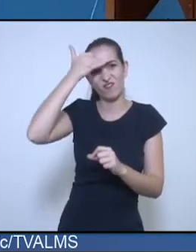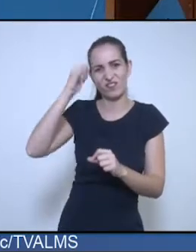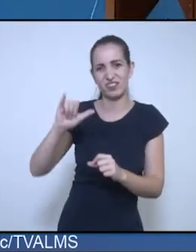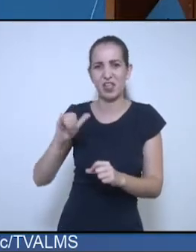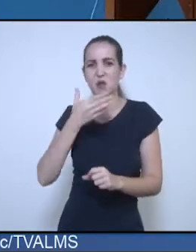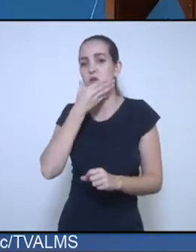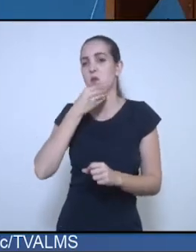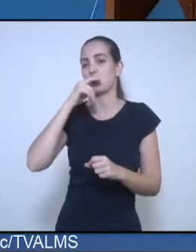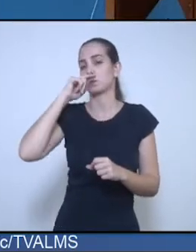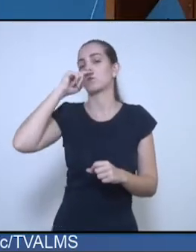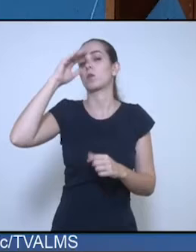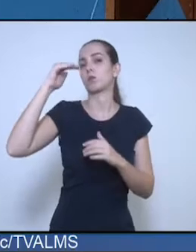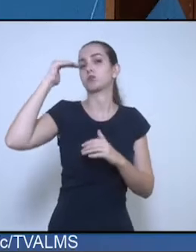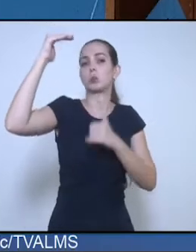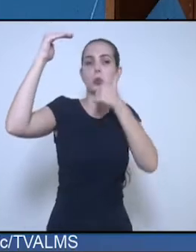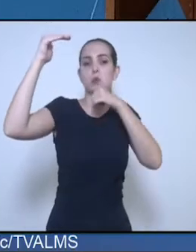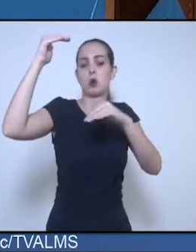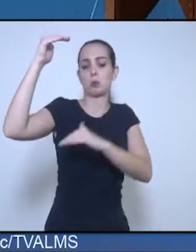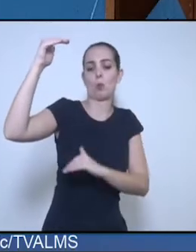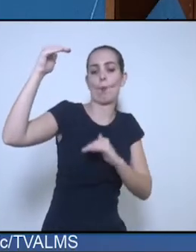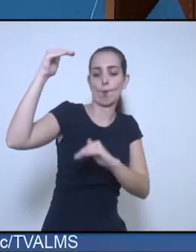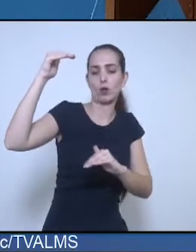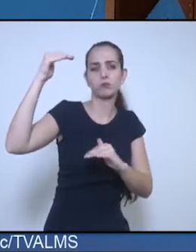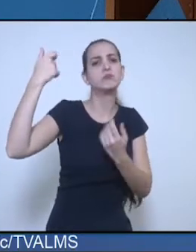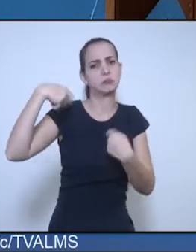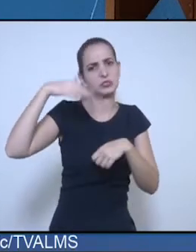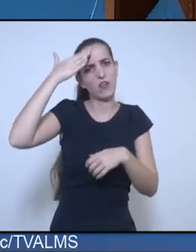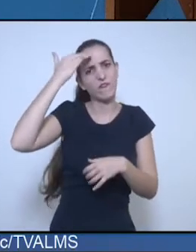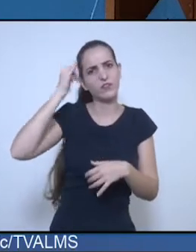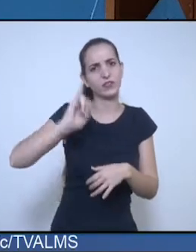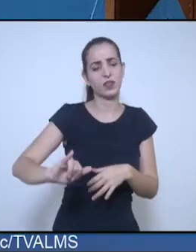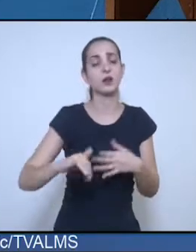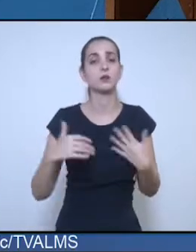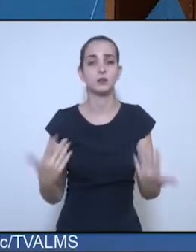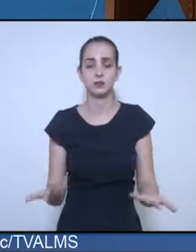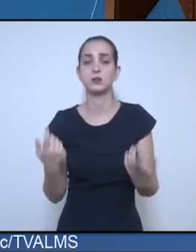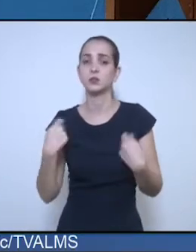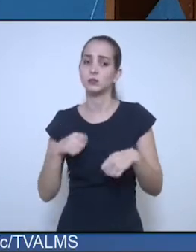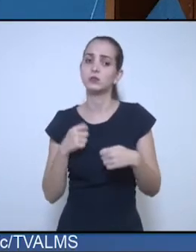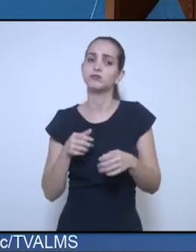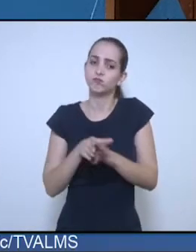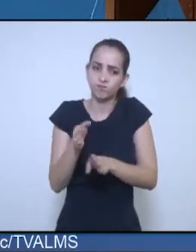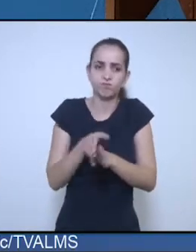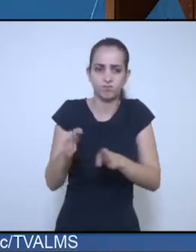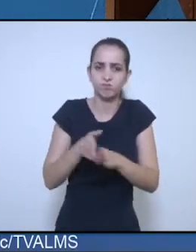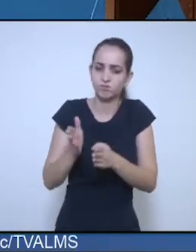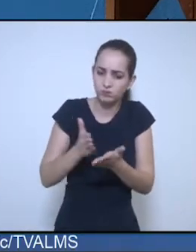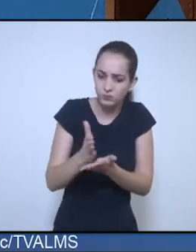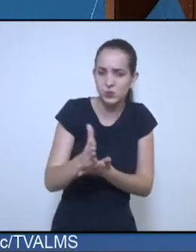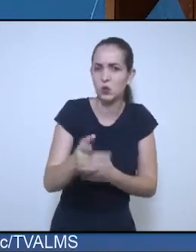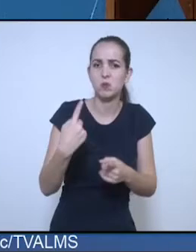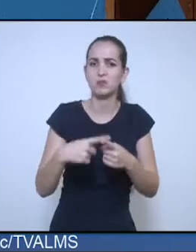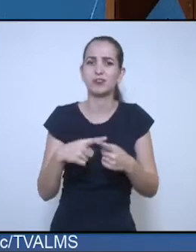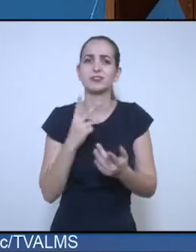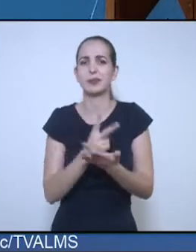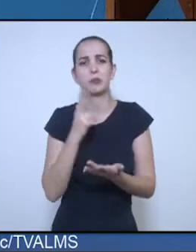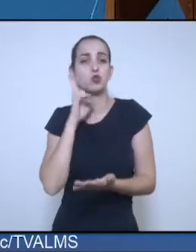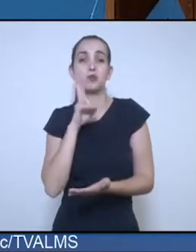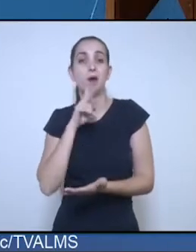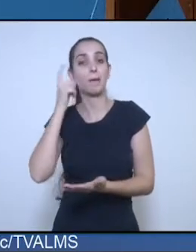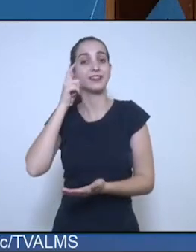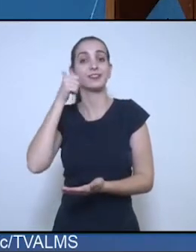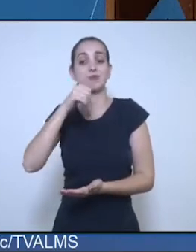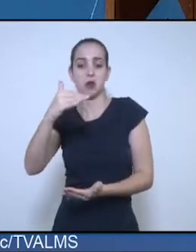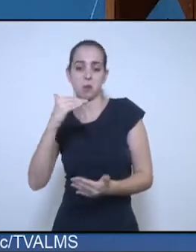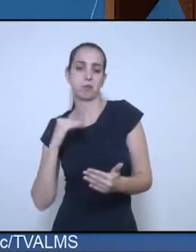em determinadas localidades ou regiões a agressão à mulher funciona como uma coisa normal, assim como, por exemplo, em